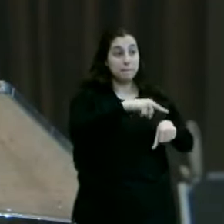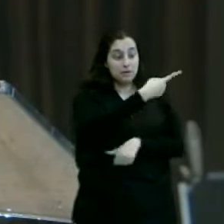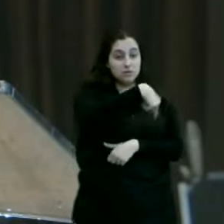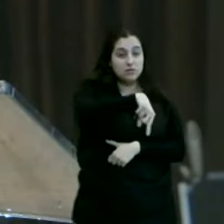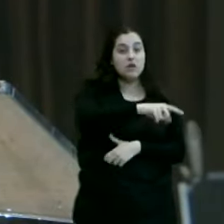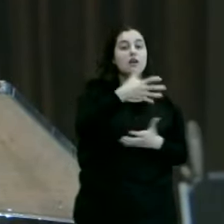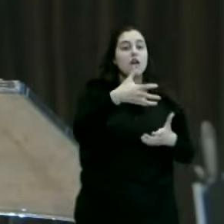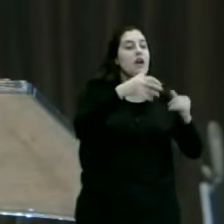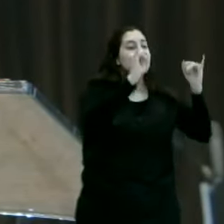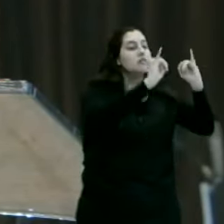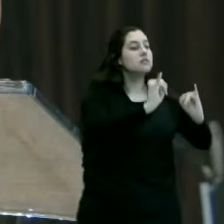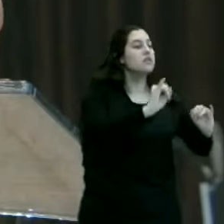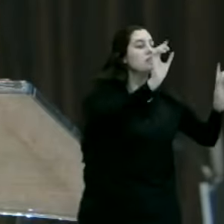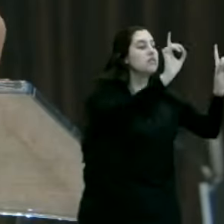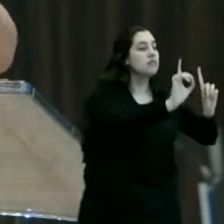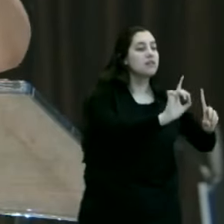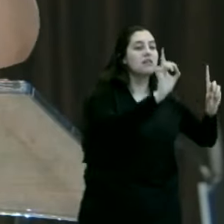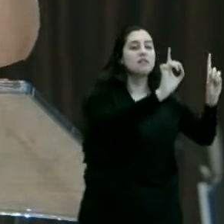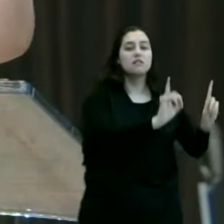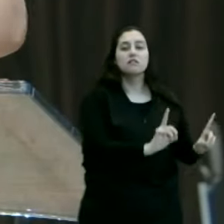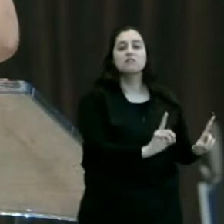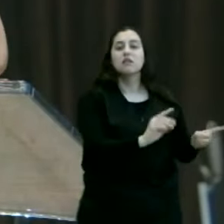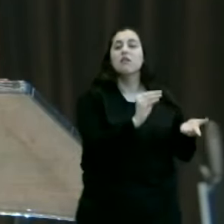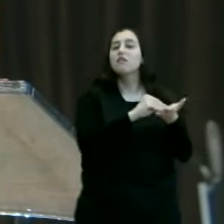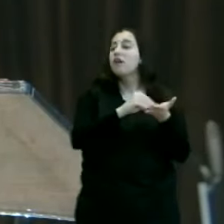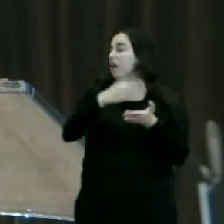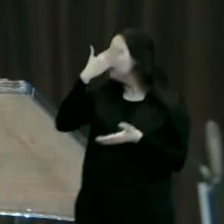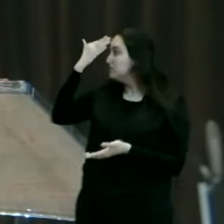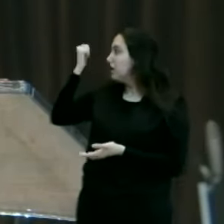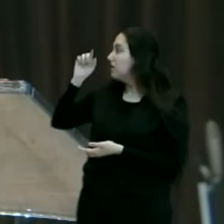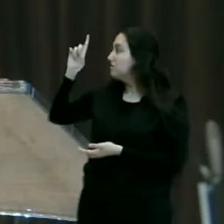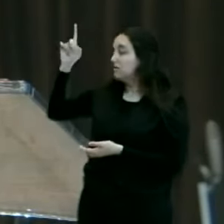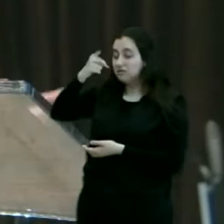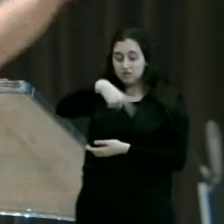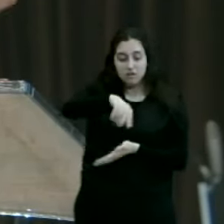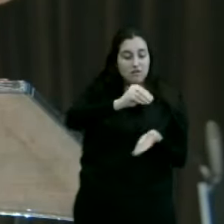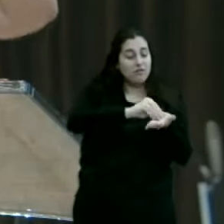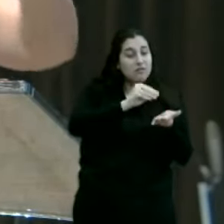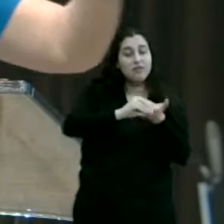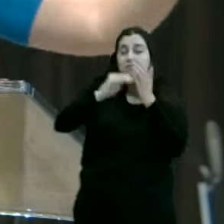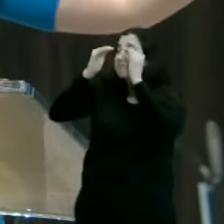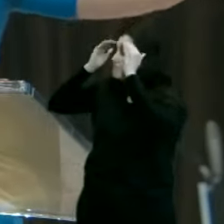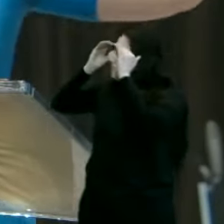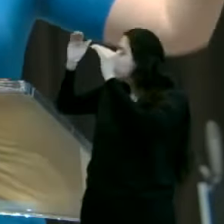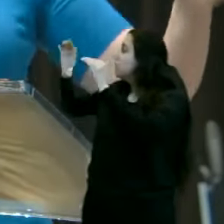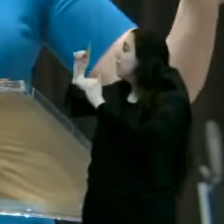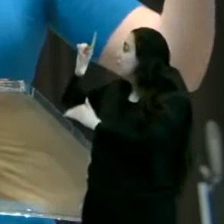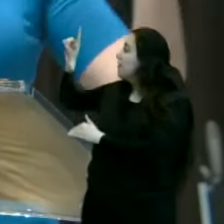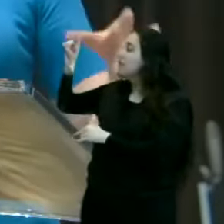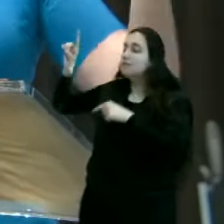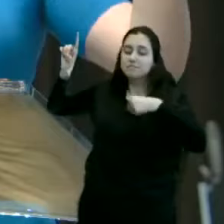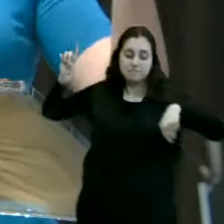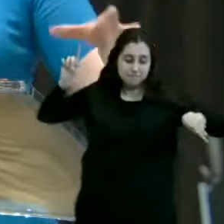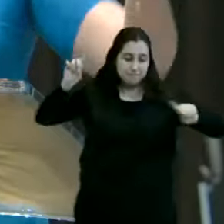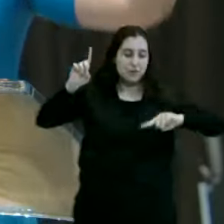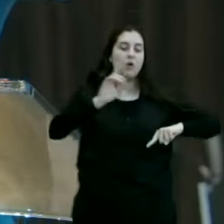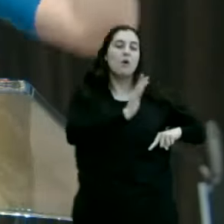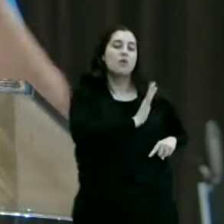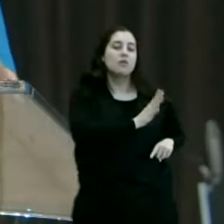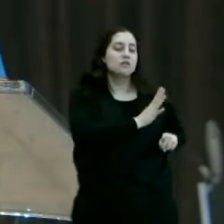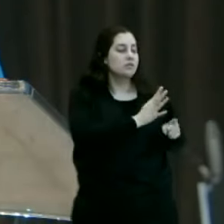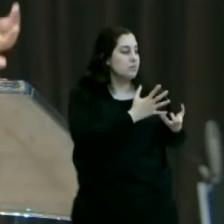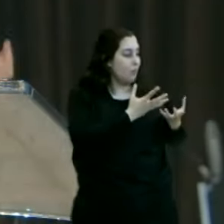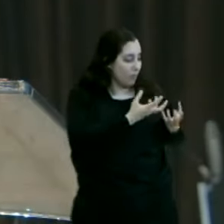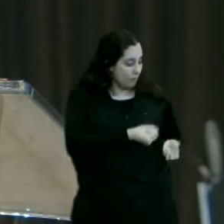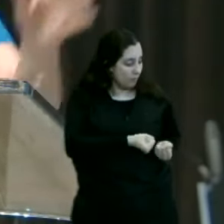pelos deuses alheios, quando eles começaram a perder o temor de Deus e eles começaram a deixar que o seu coração